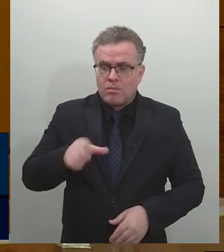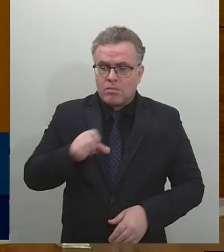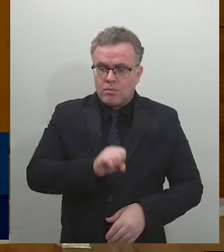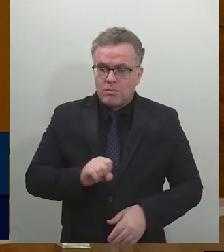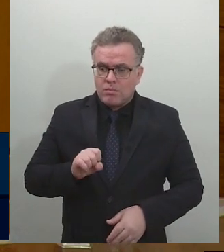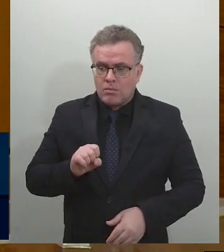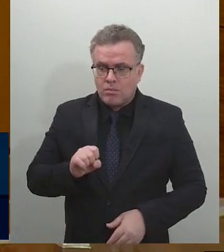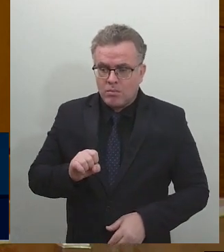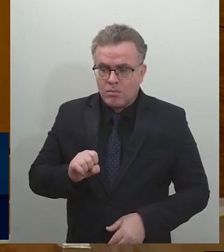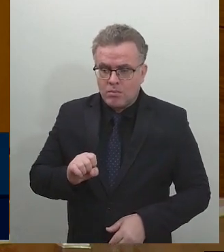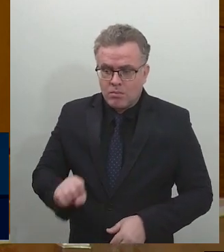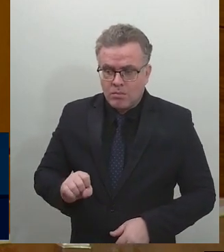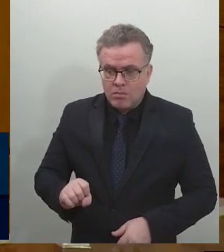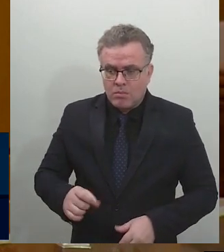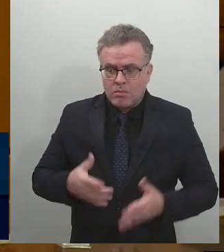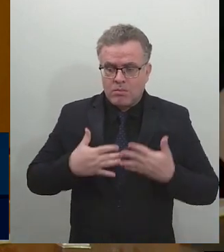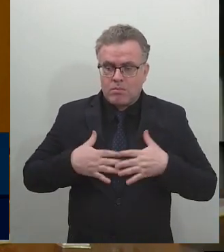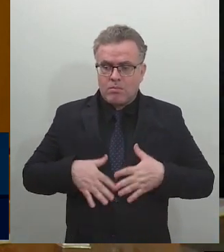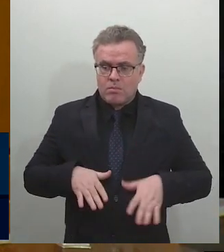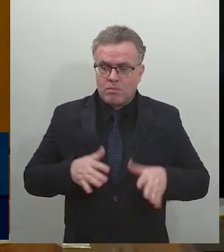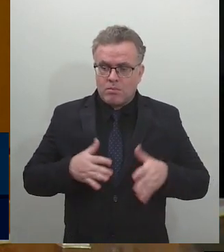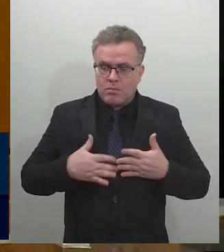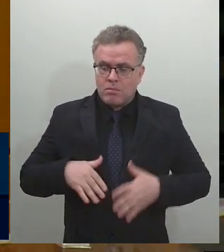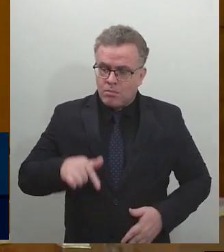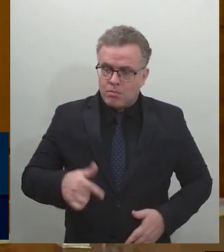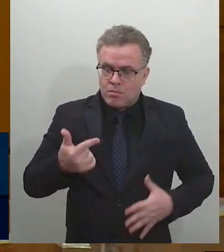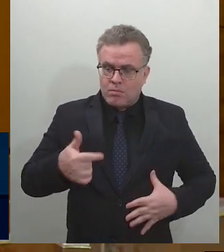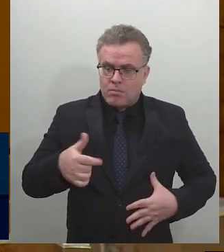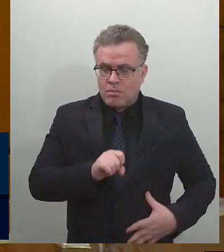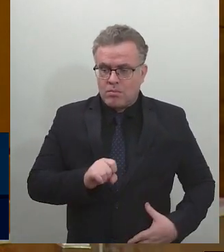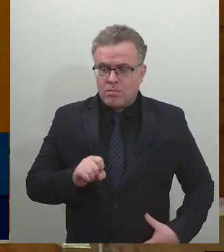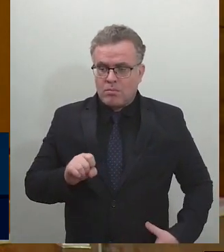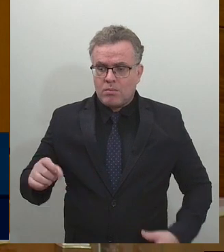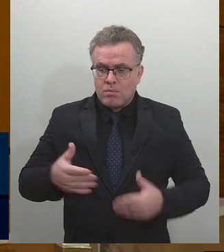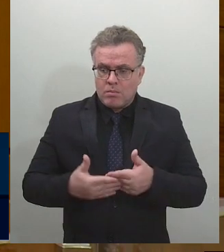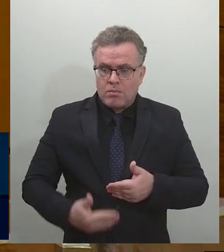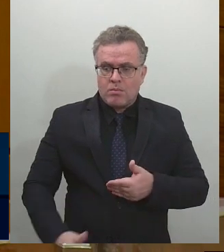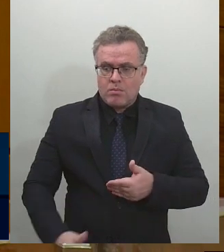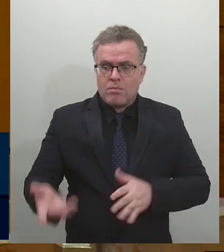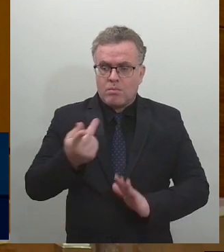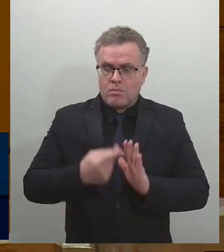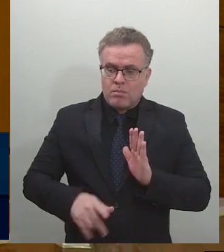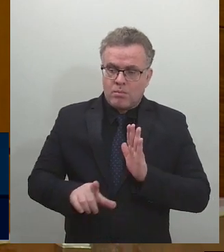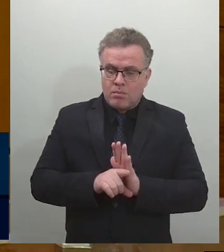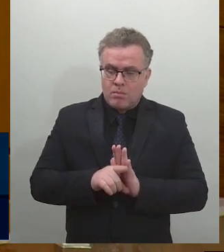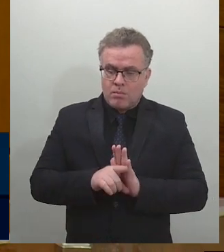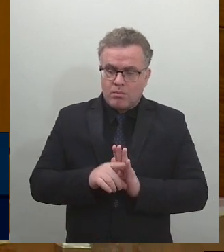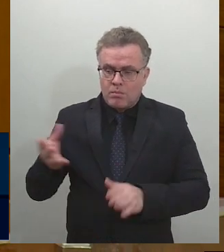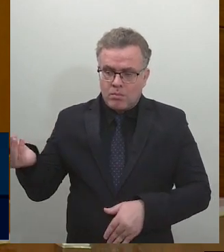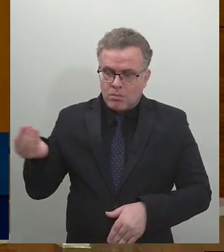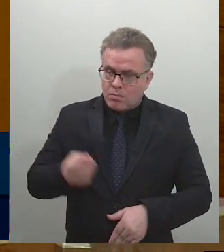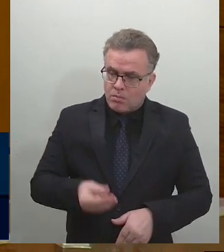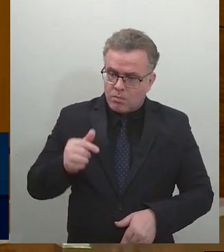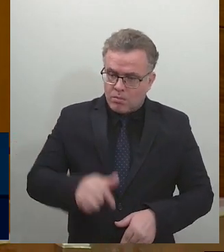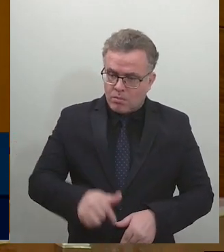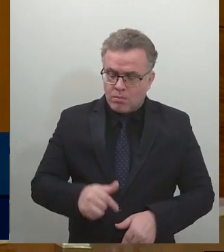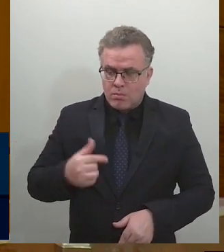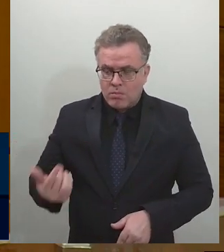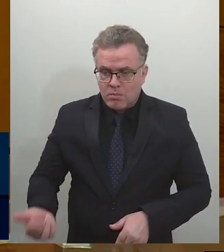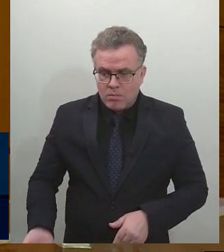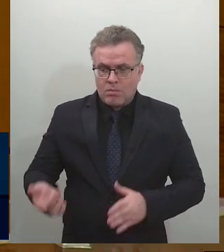que nesse segundo, que a gente sabe, né, que projetos importantes também chegarão a essa casa, a exemplo do orçamento do Estado, a exemplo de